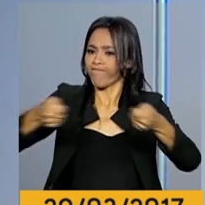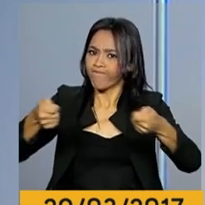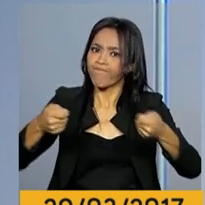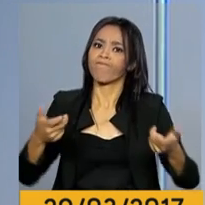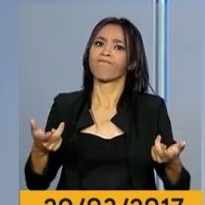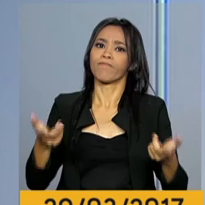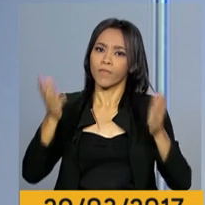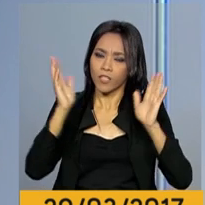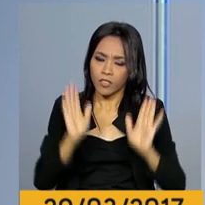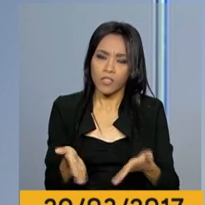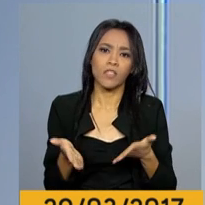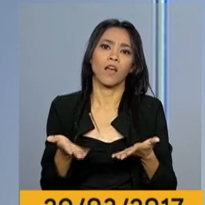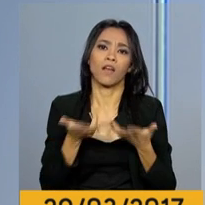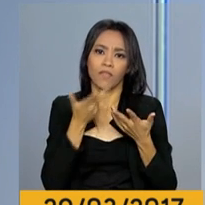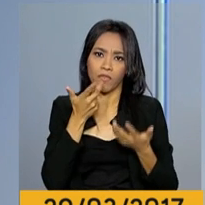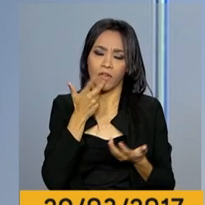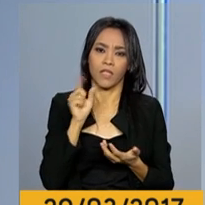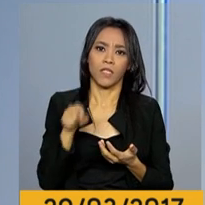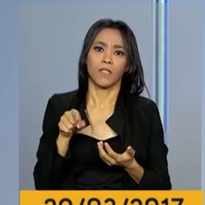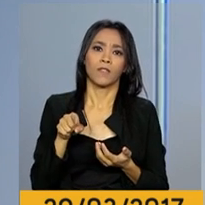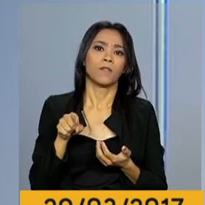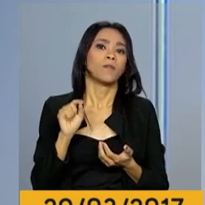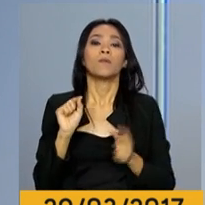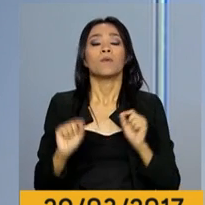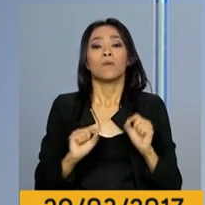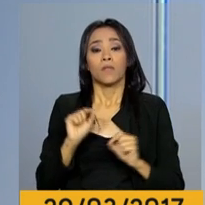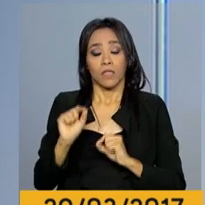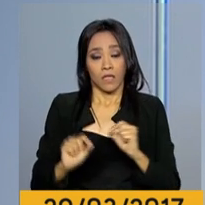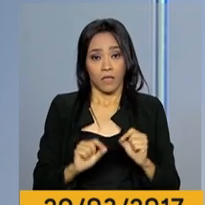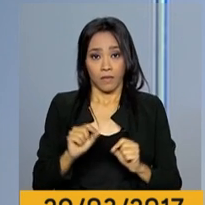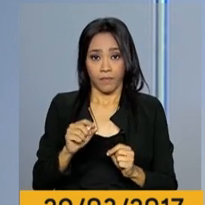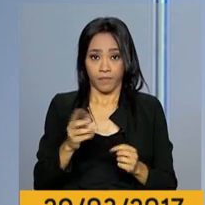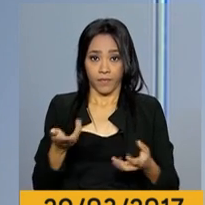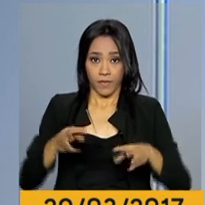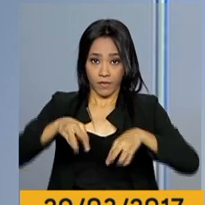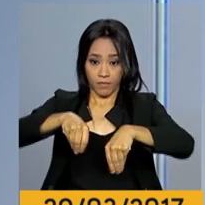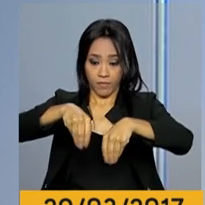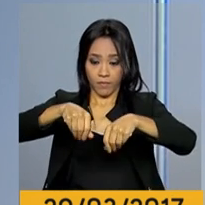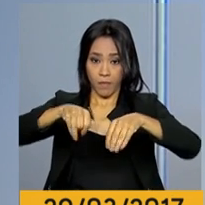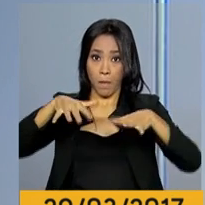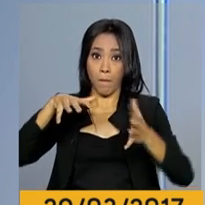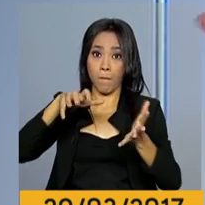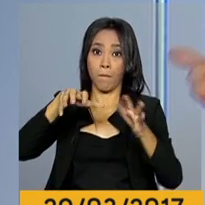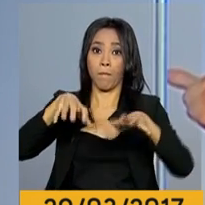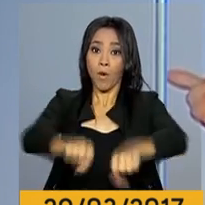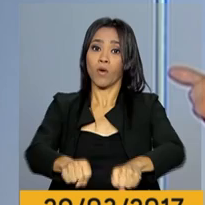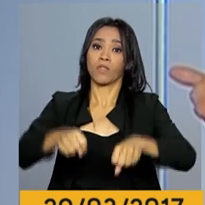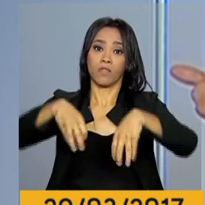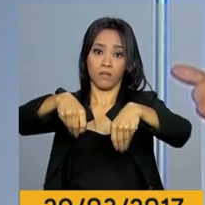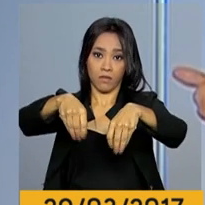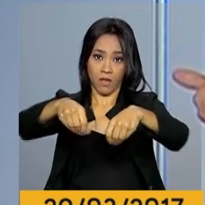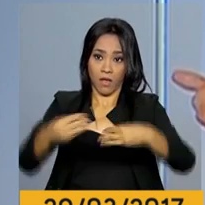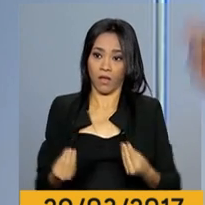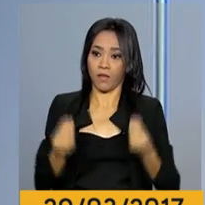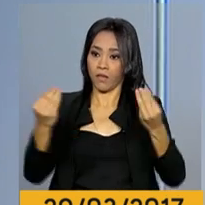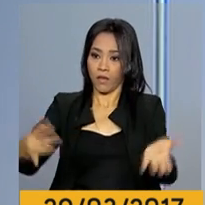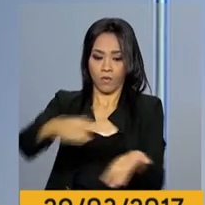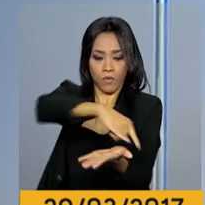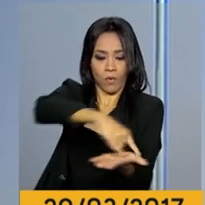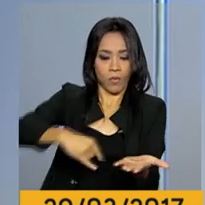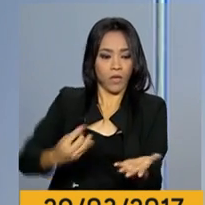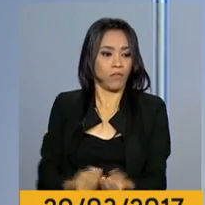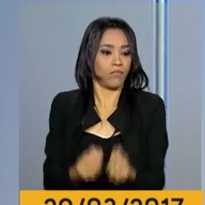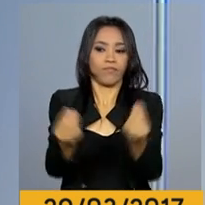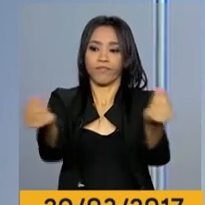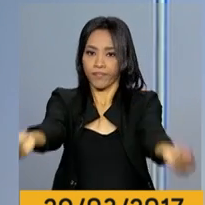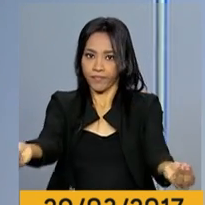concessão já determinada por mim de títulos de propriedade para aqueles que na área rural tiveram foram